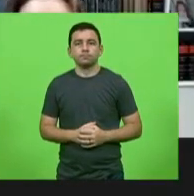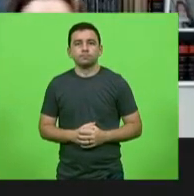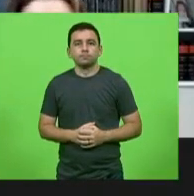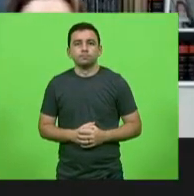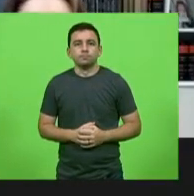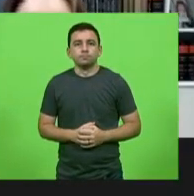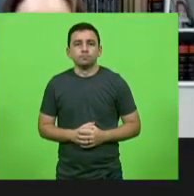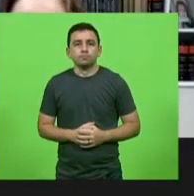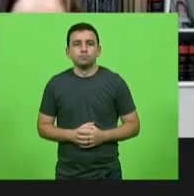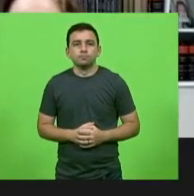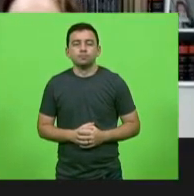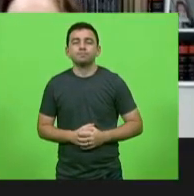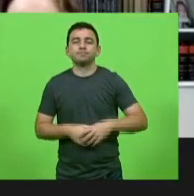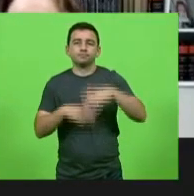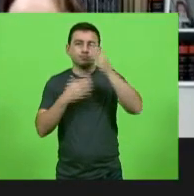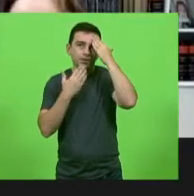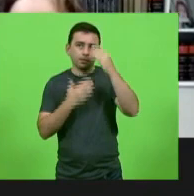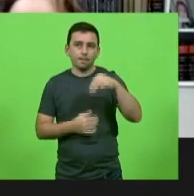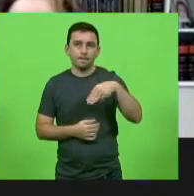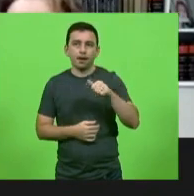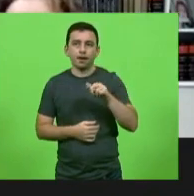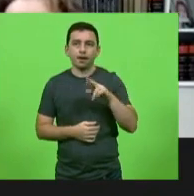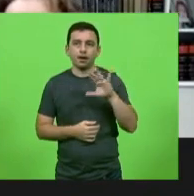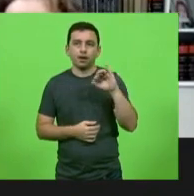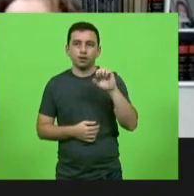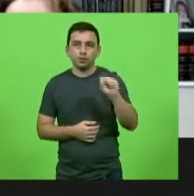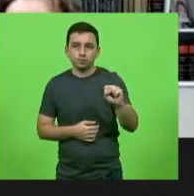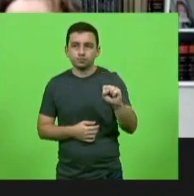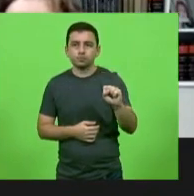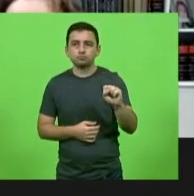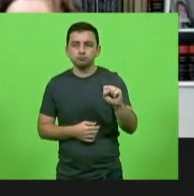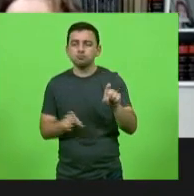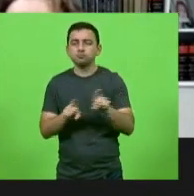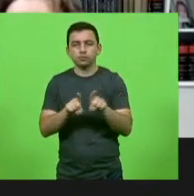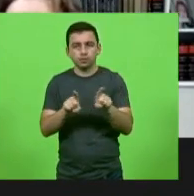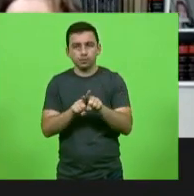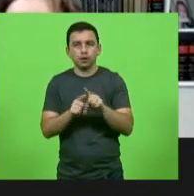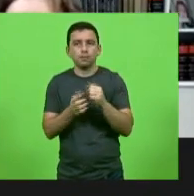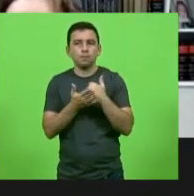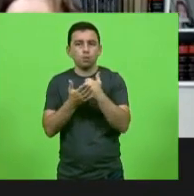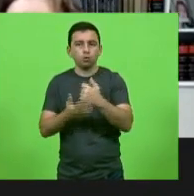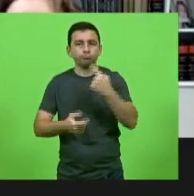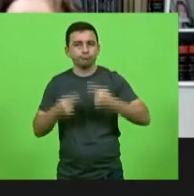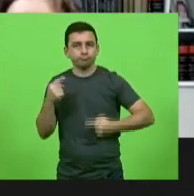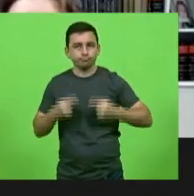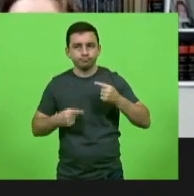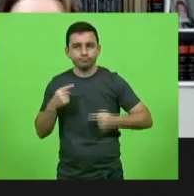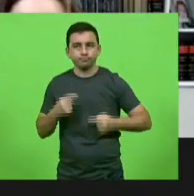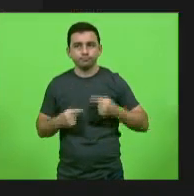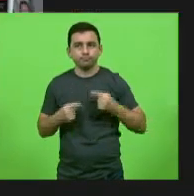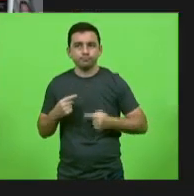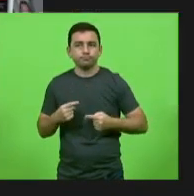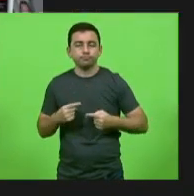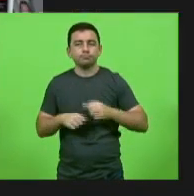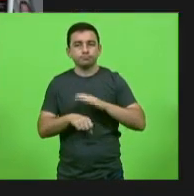Muito obrigado, doutor Marcos Feiprops, também pela contribuição ao debate em sua